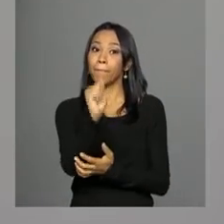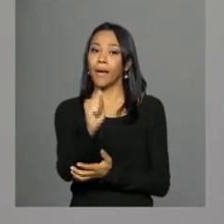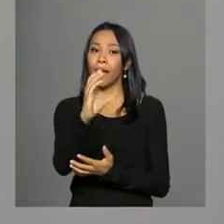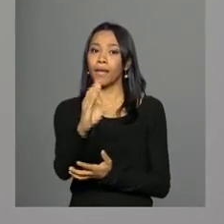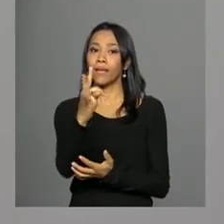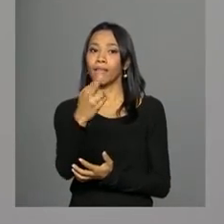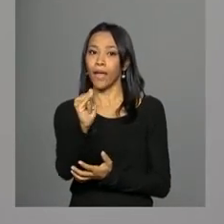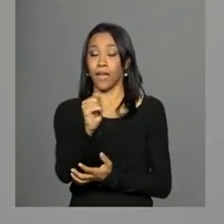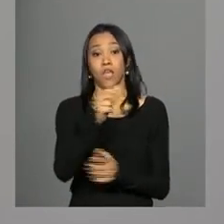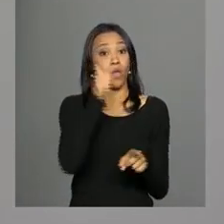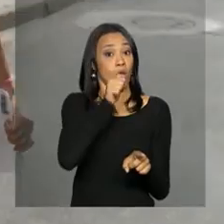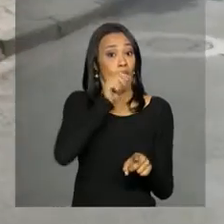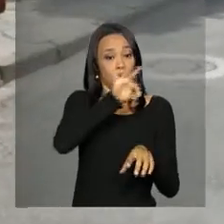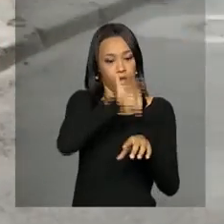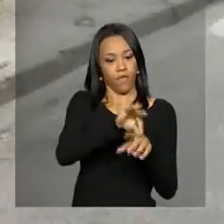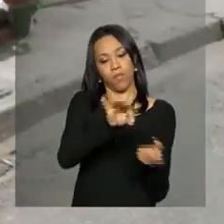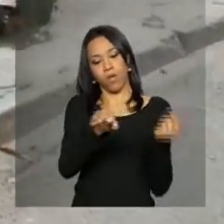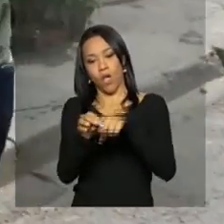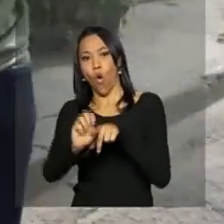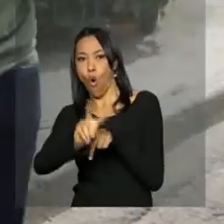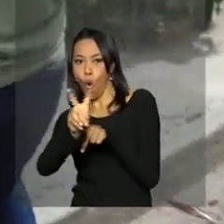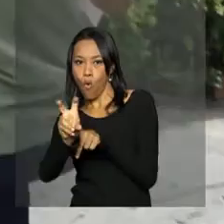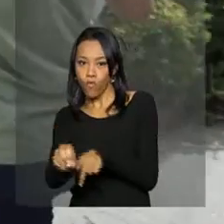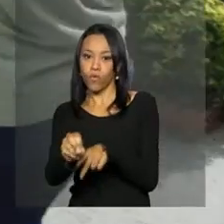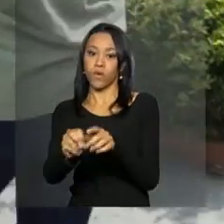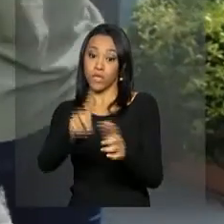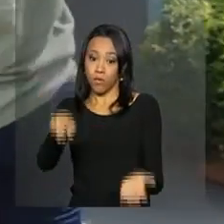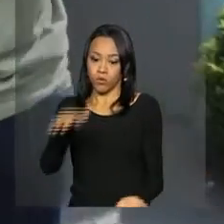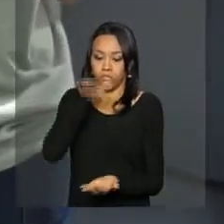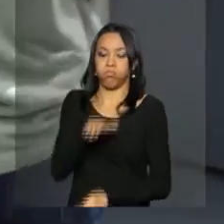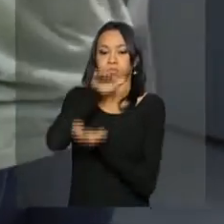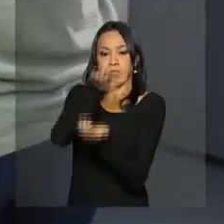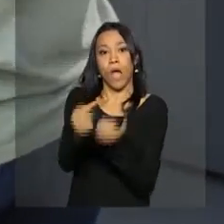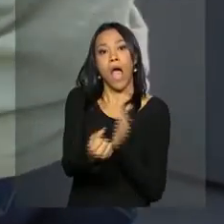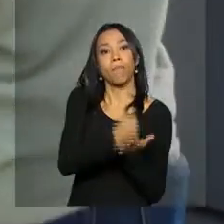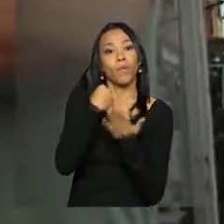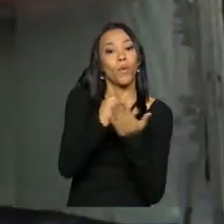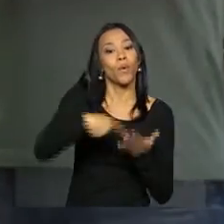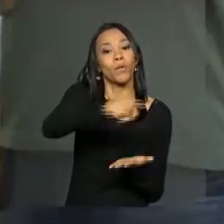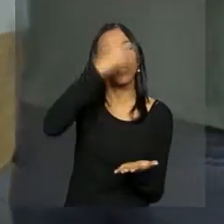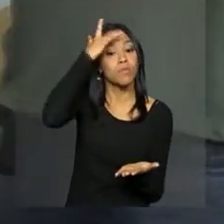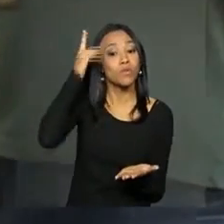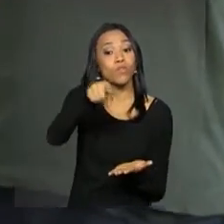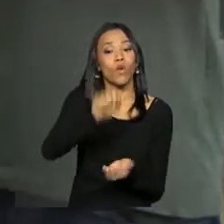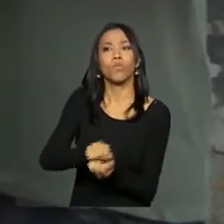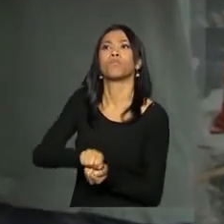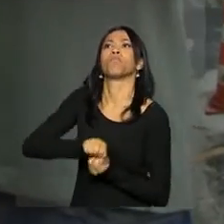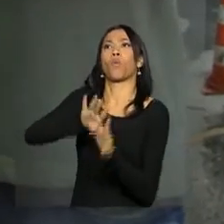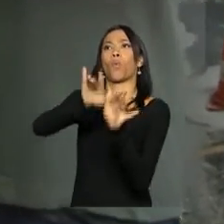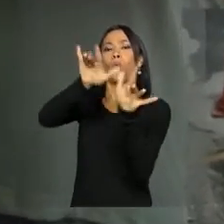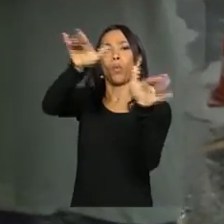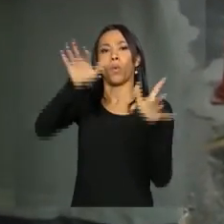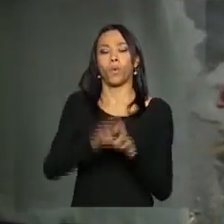mosquito fêmea para os ovos o trabalho de soltura dos insetos foi feito com o apoio da comunidade foram soltos mosquitos